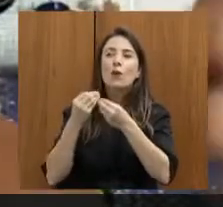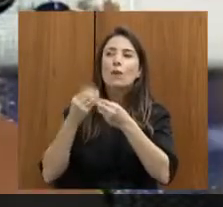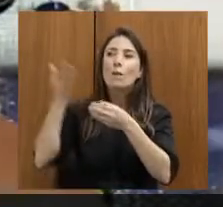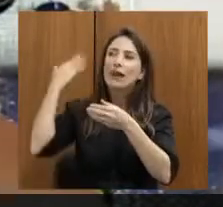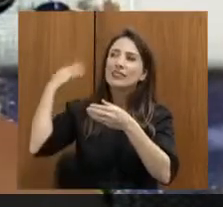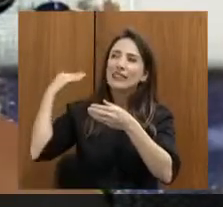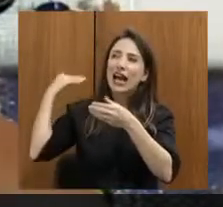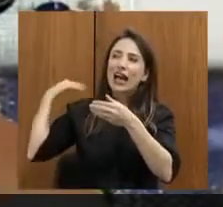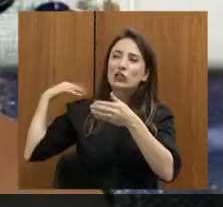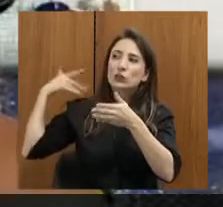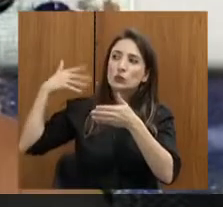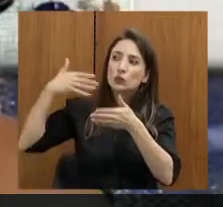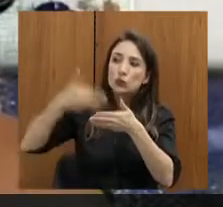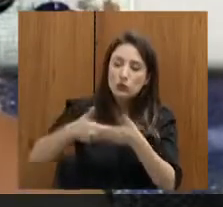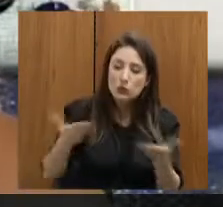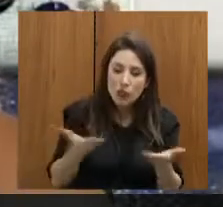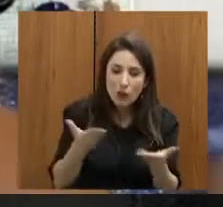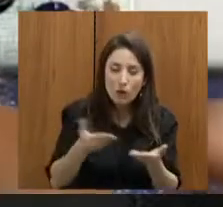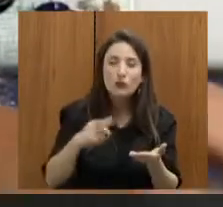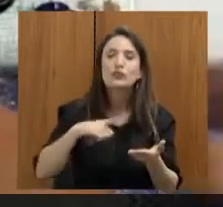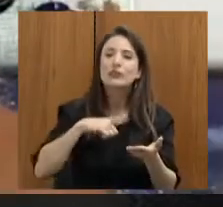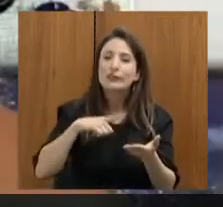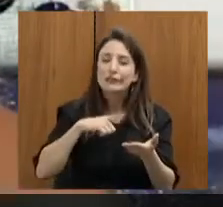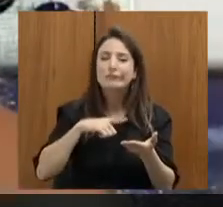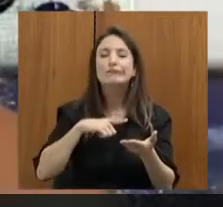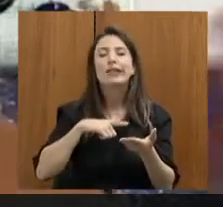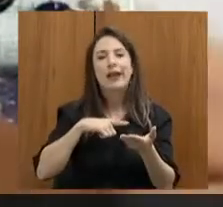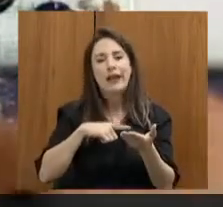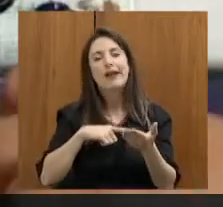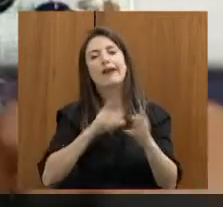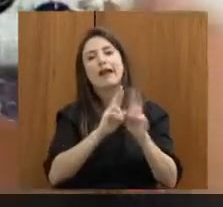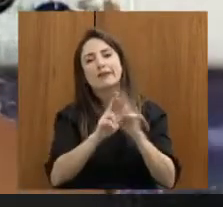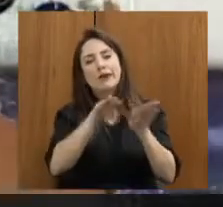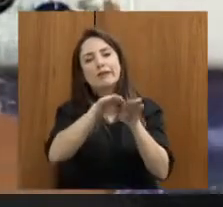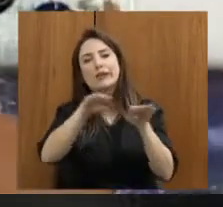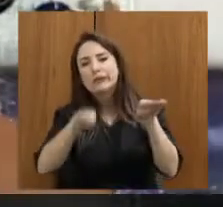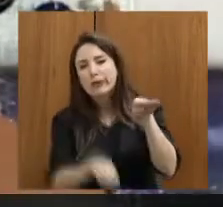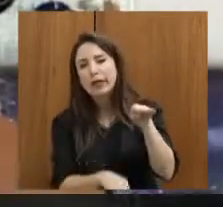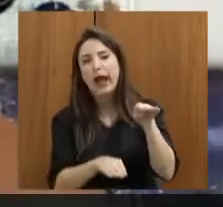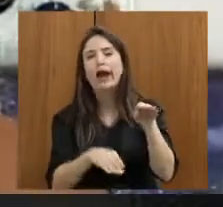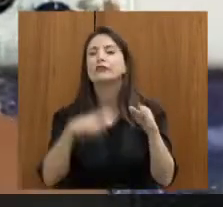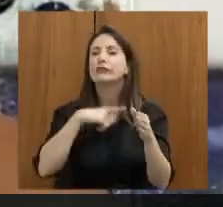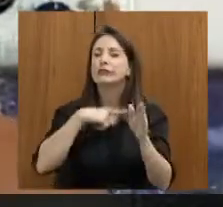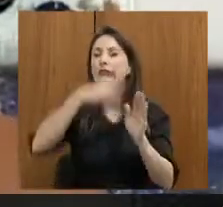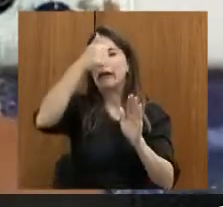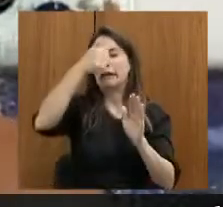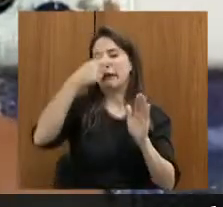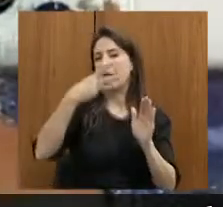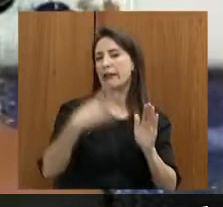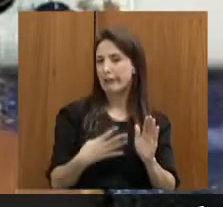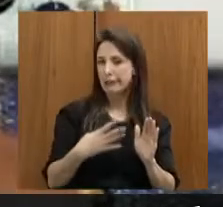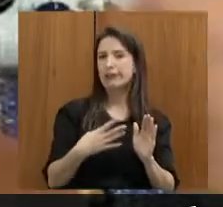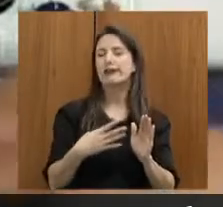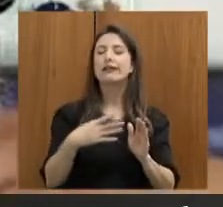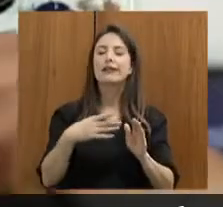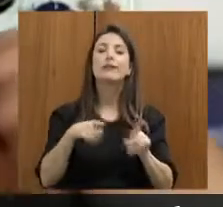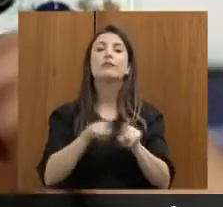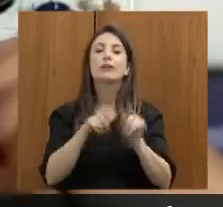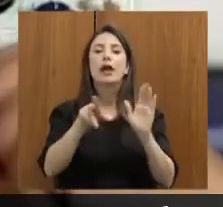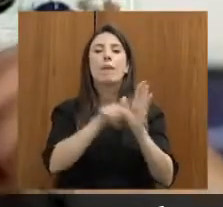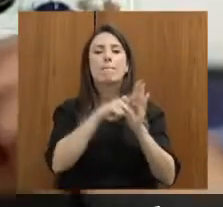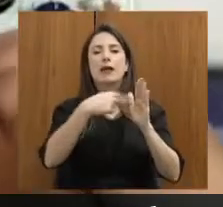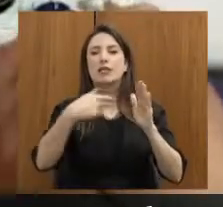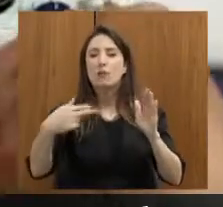ele mantém e preserva as relações de desigualdade e as relações de hierarquia o quanto o patrimônio fala da nossa pra